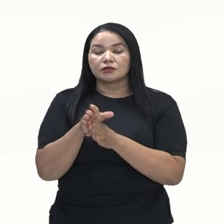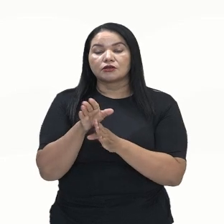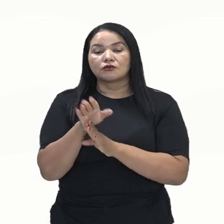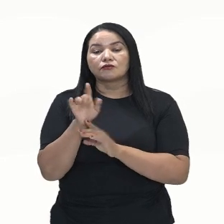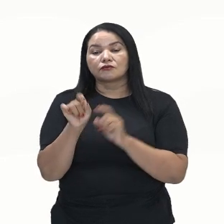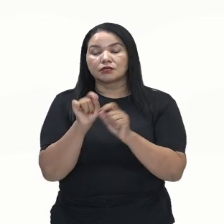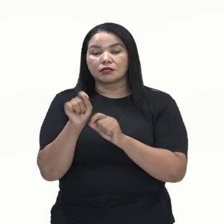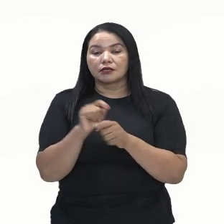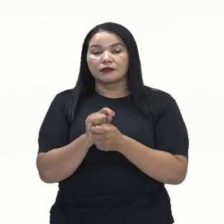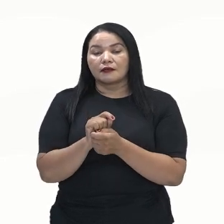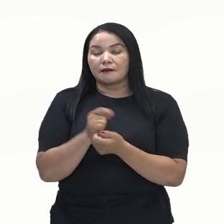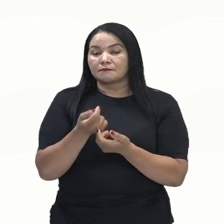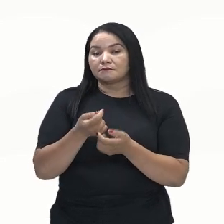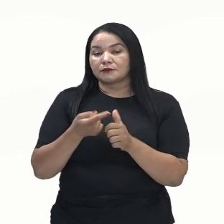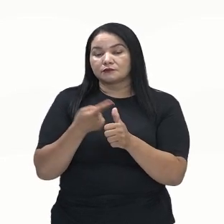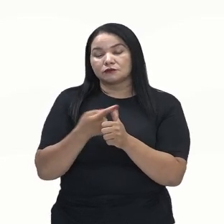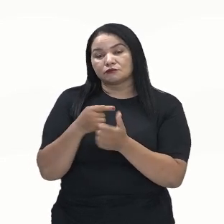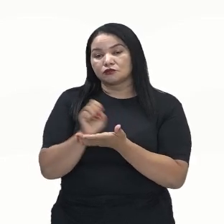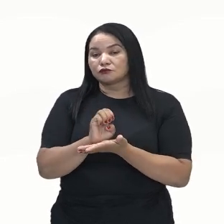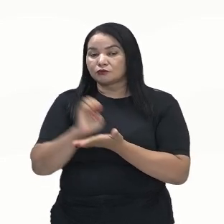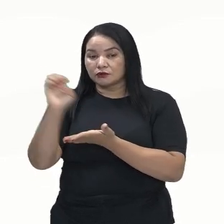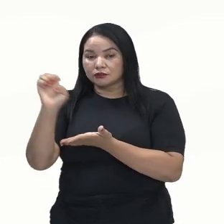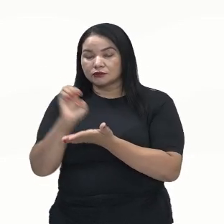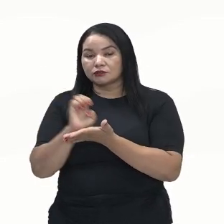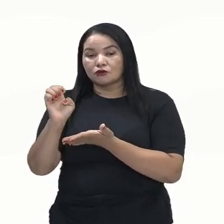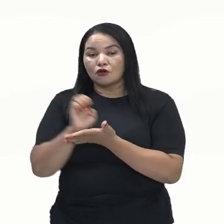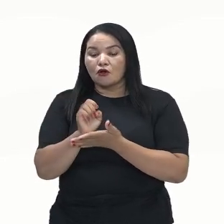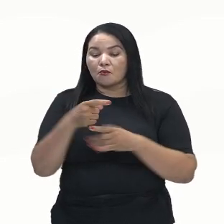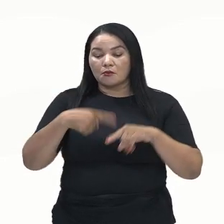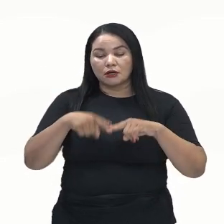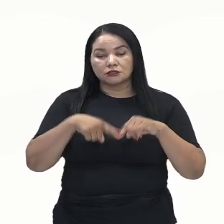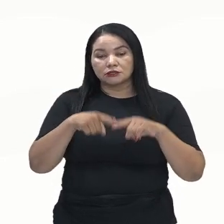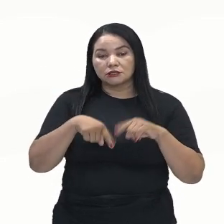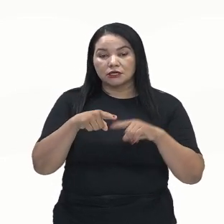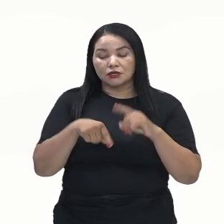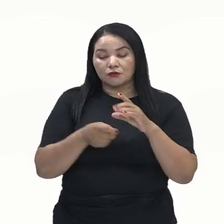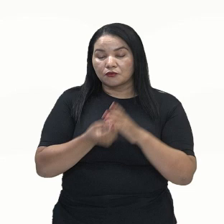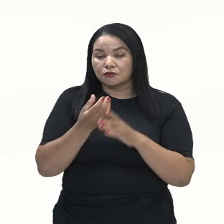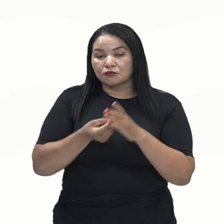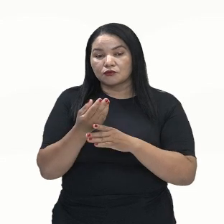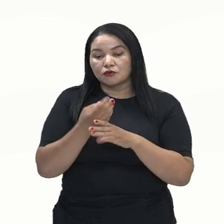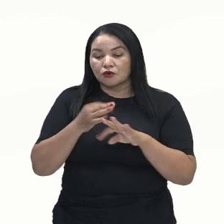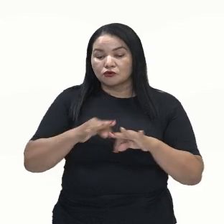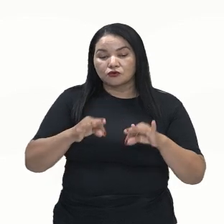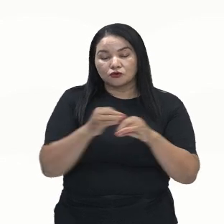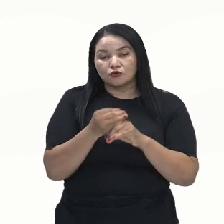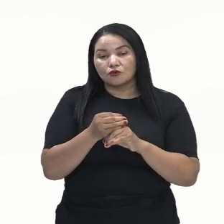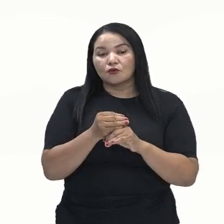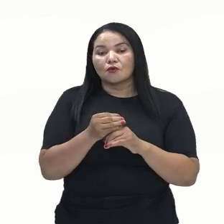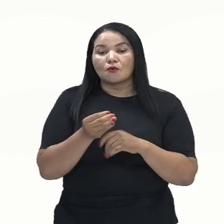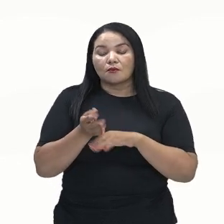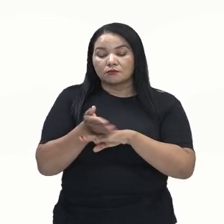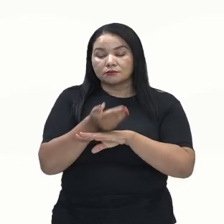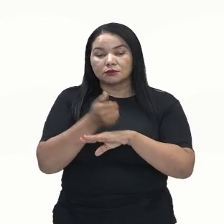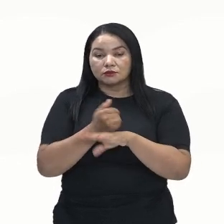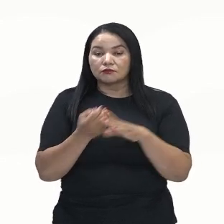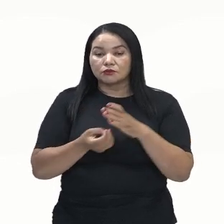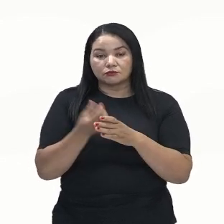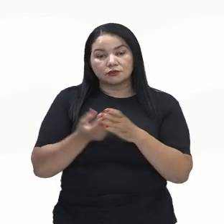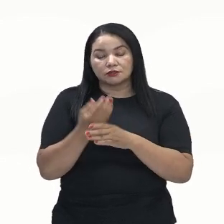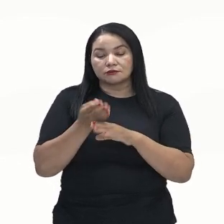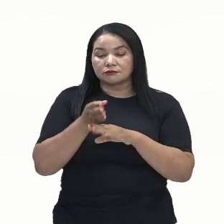a exportação. Então, todo produto que vai ser retirado aqui da colônia, produzido na